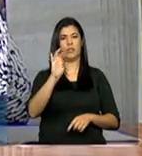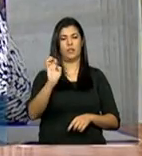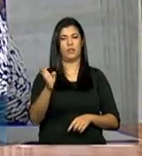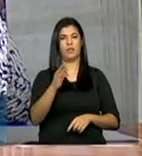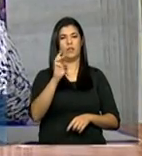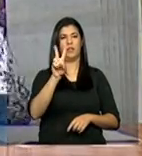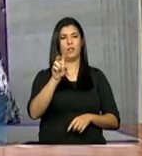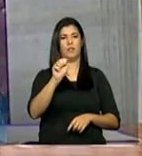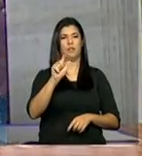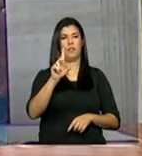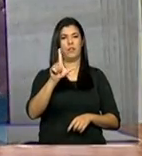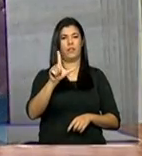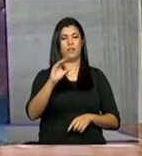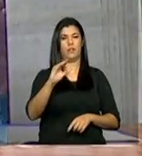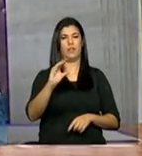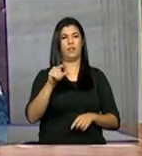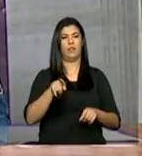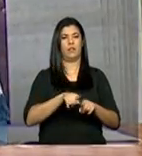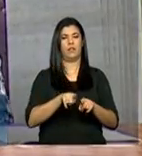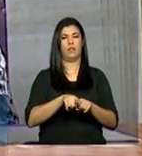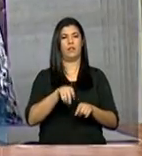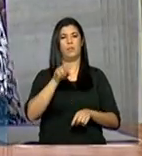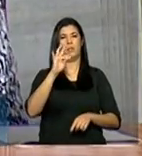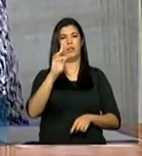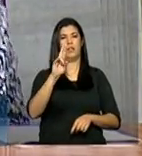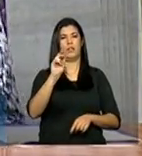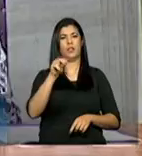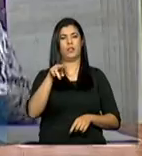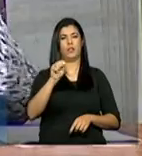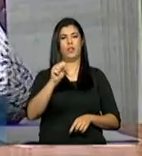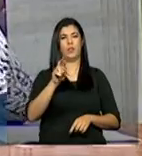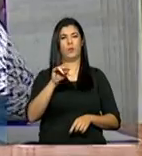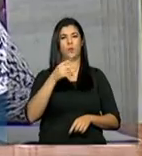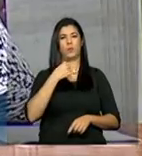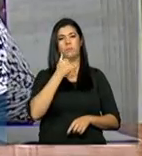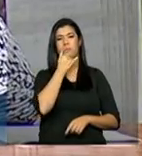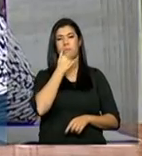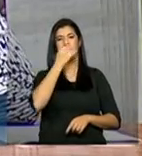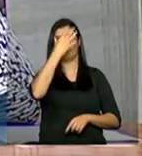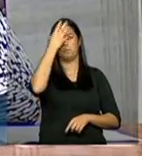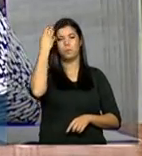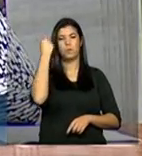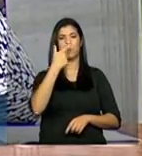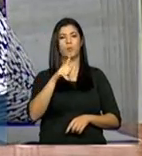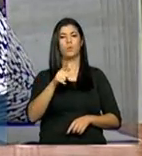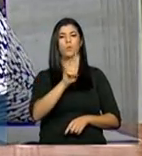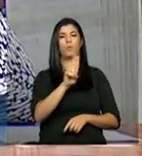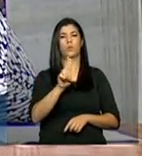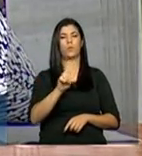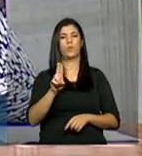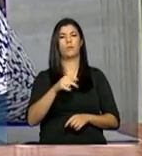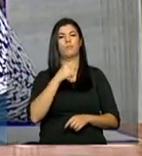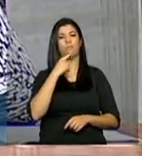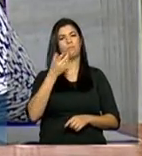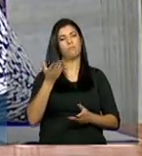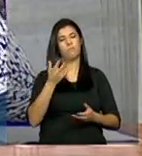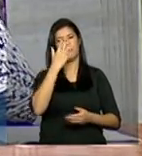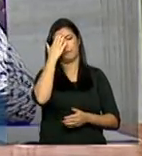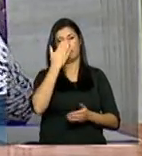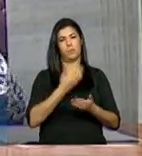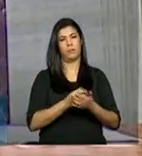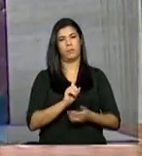a CBTU e a Transurb. Acho que espero não ter esquecido de ninguém, né, Gustavo?